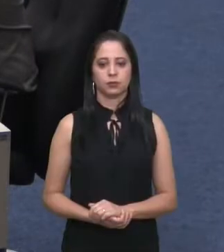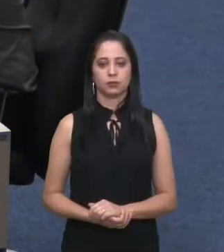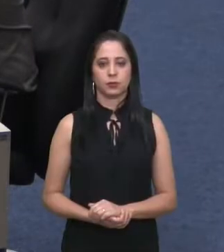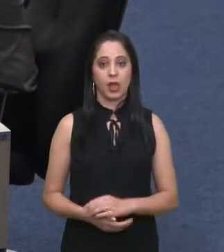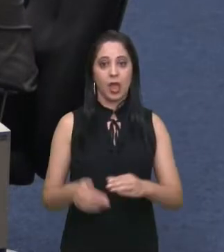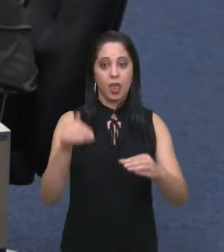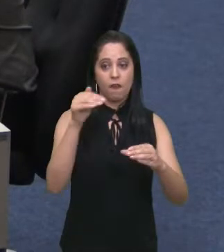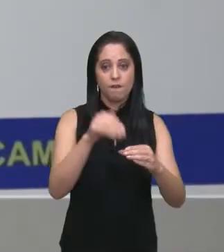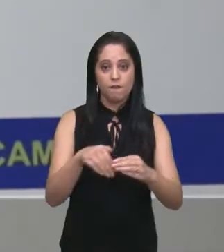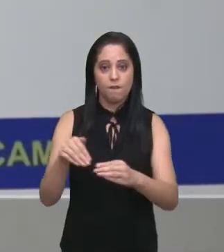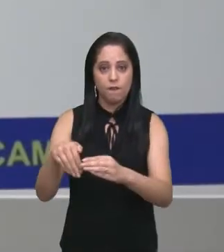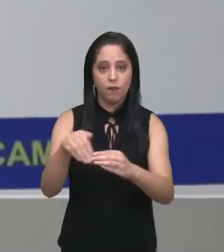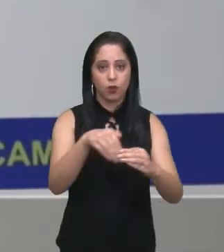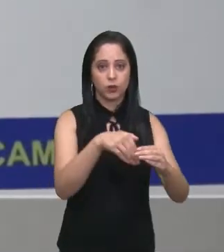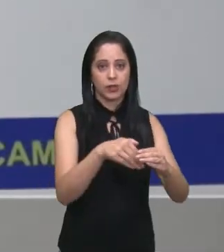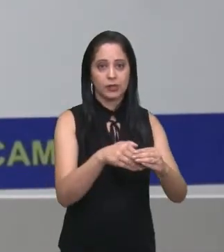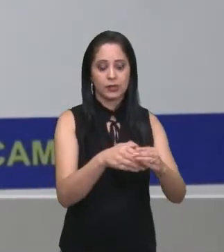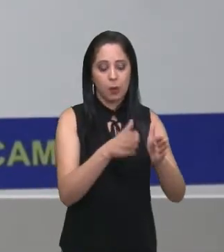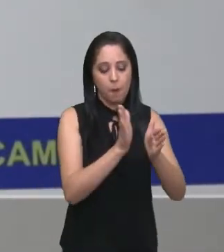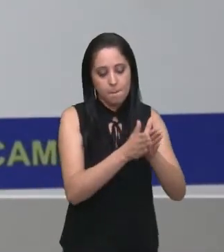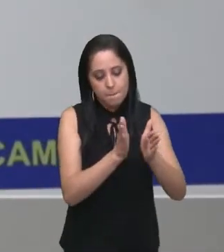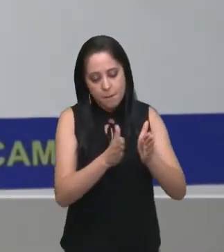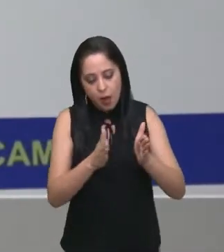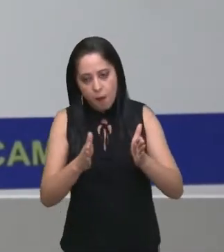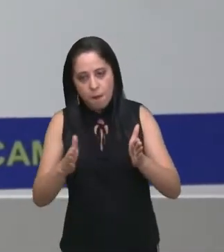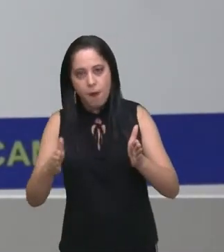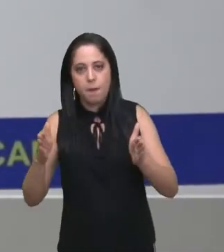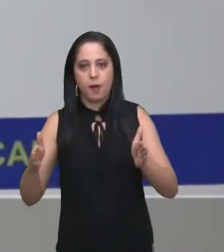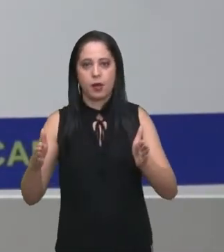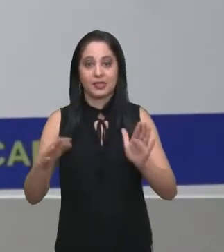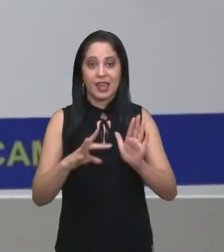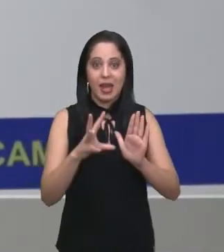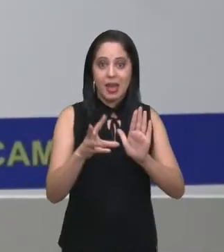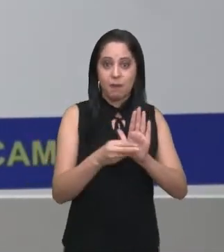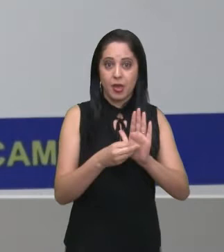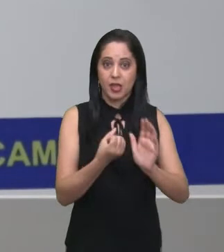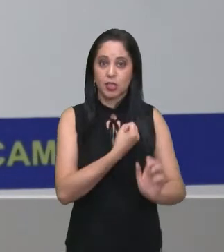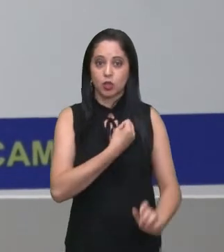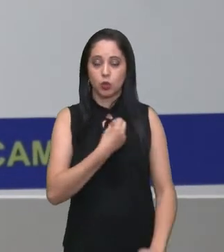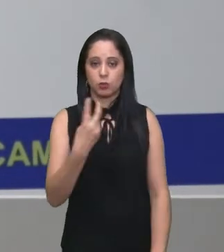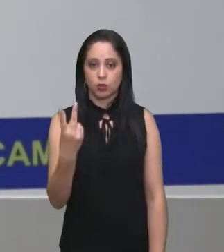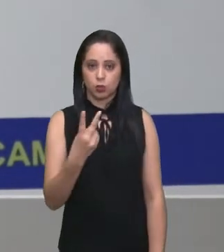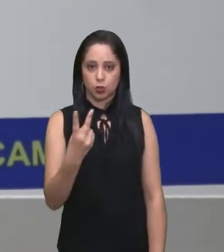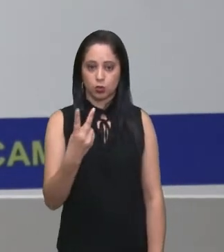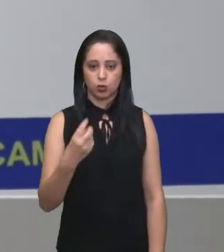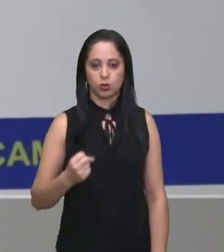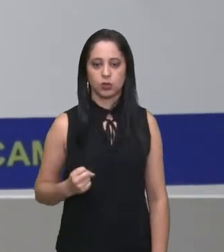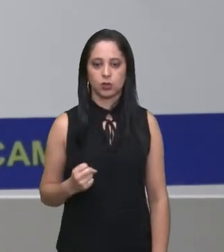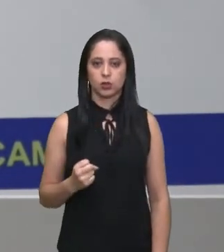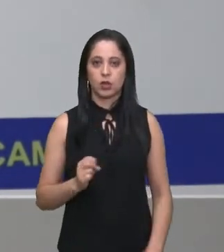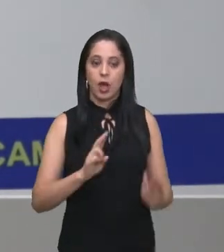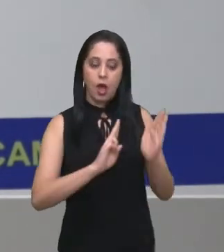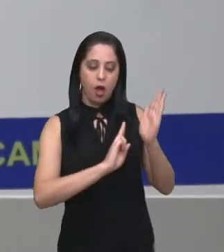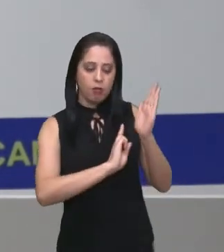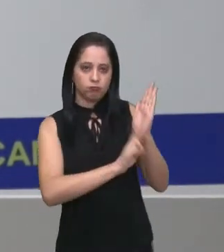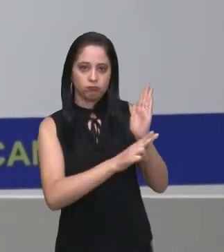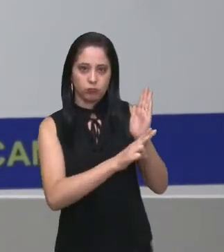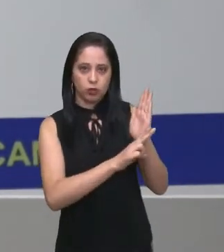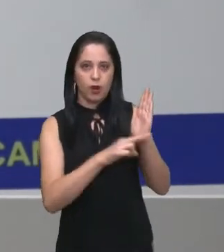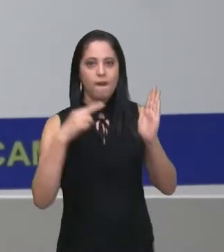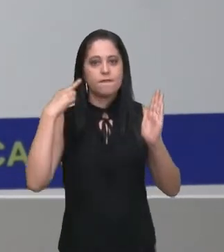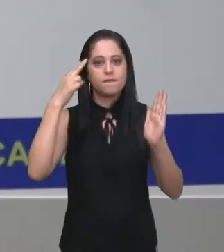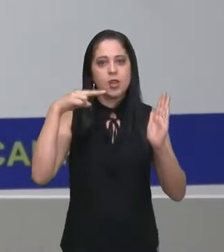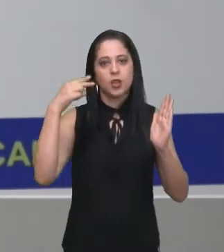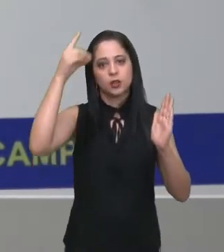Em votação, a tramitação da emenda número 2, de autoria da